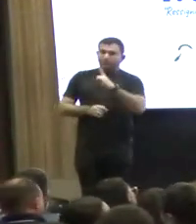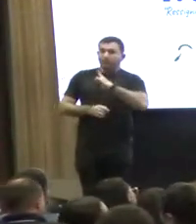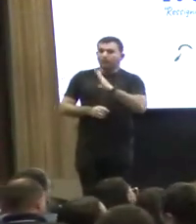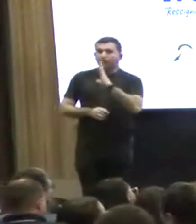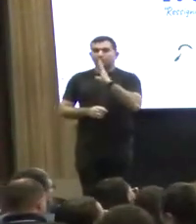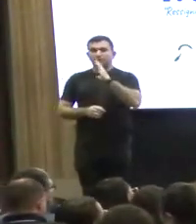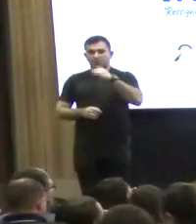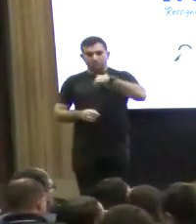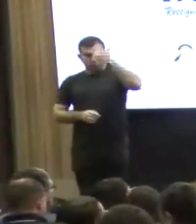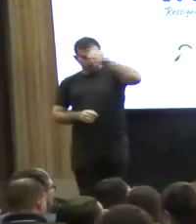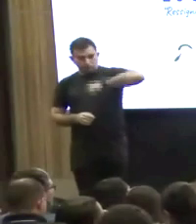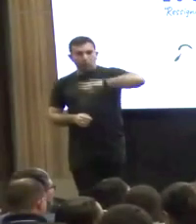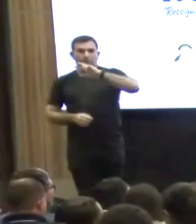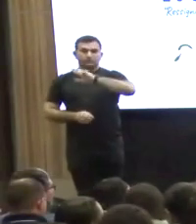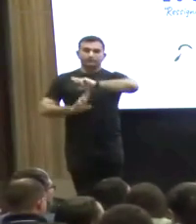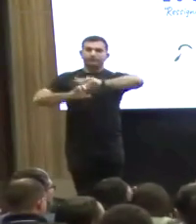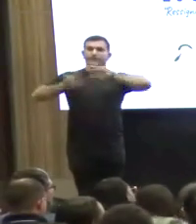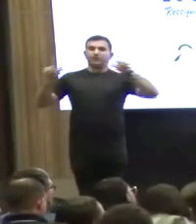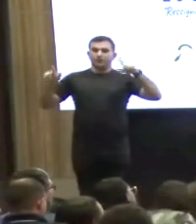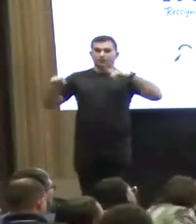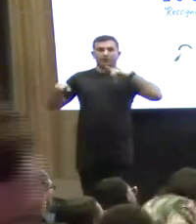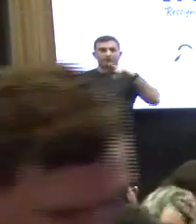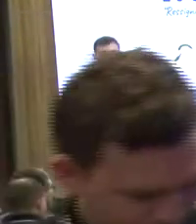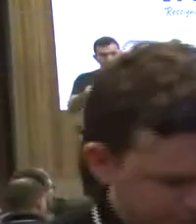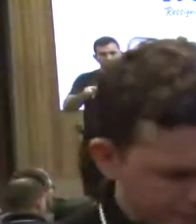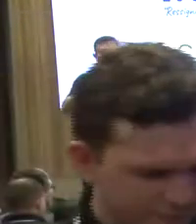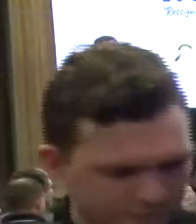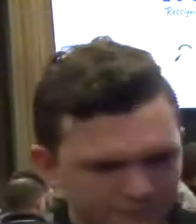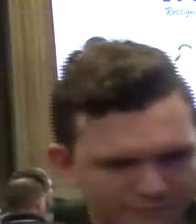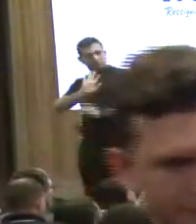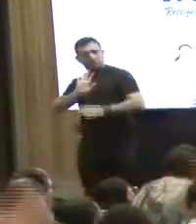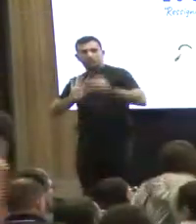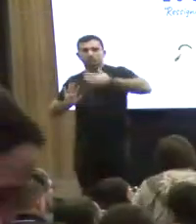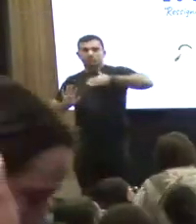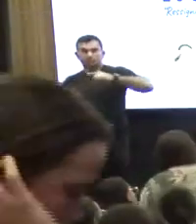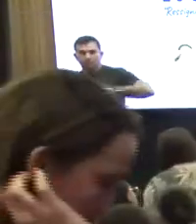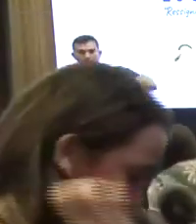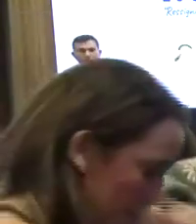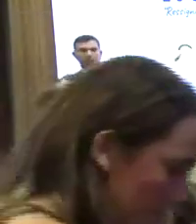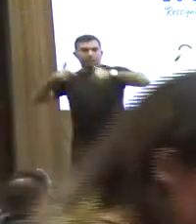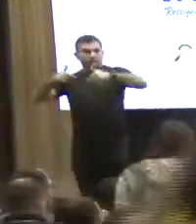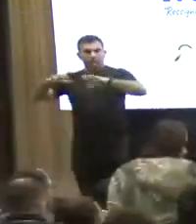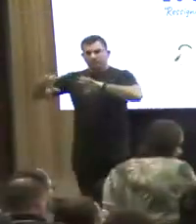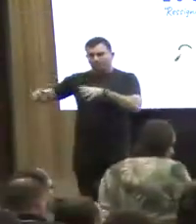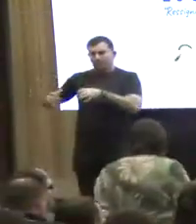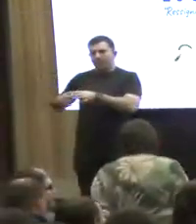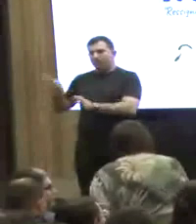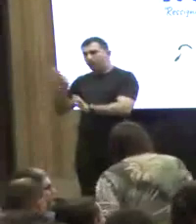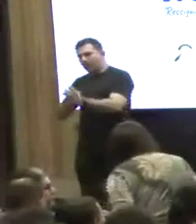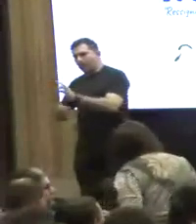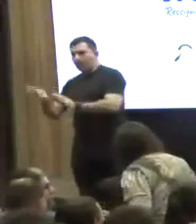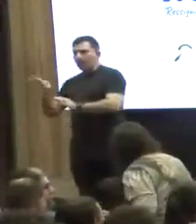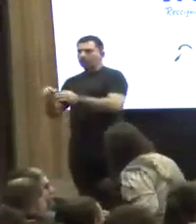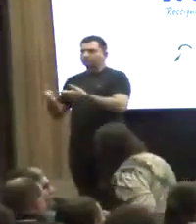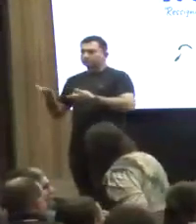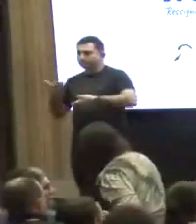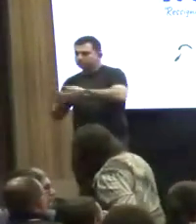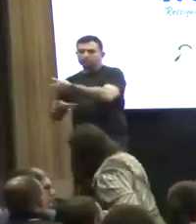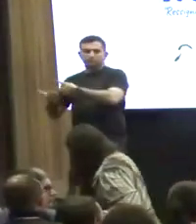das suas diferenças e das suas diferenças como direito, e lutam, então, para que essas diferenças, elas